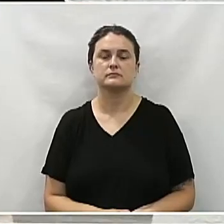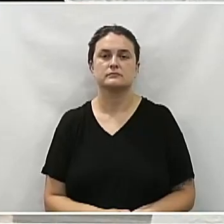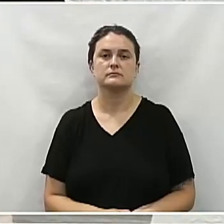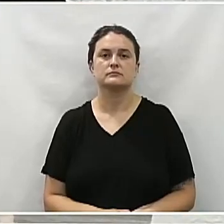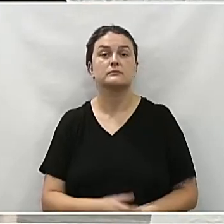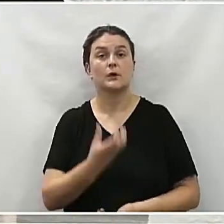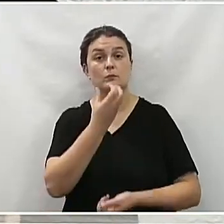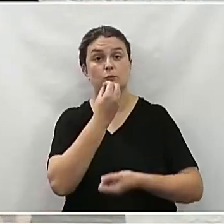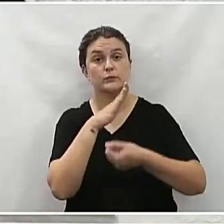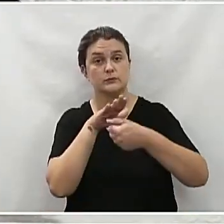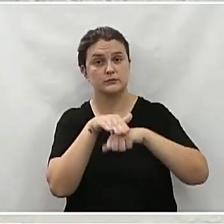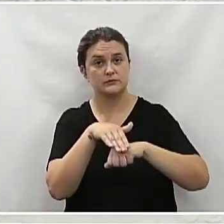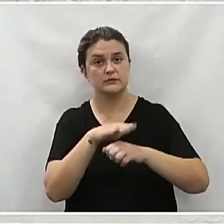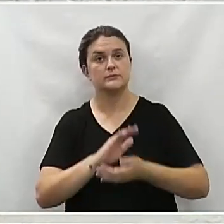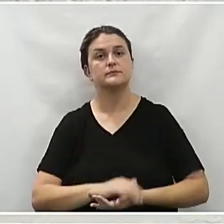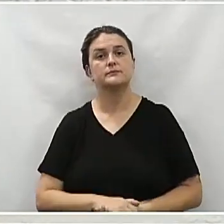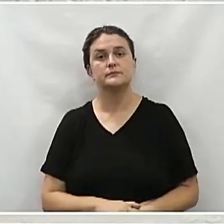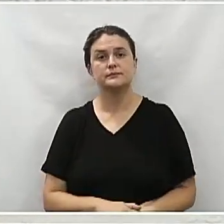Boa noite.